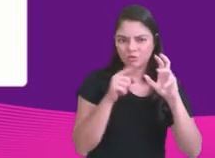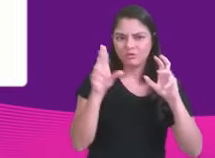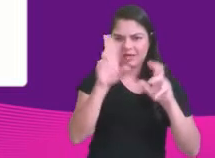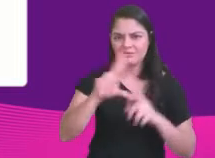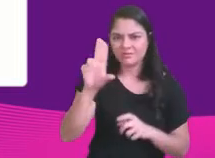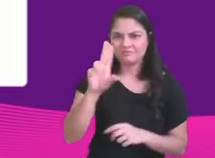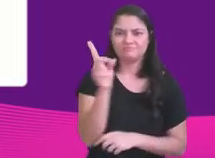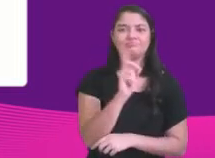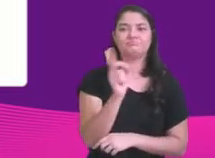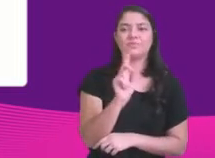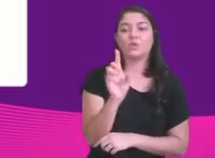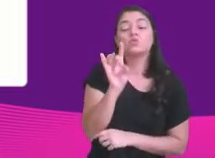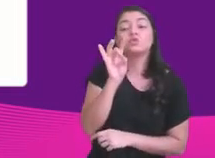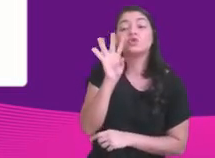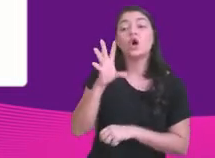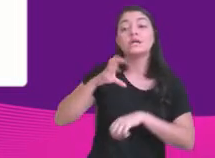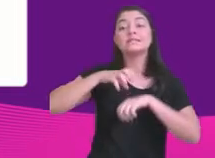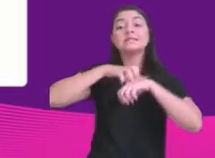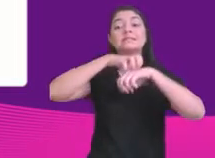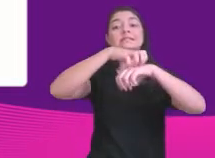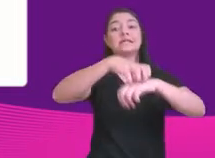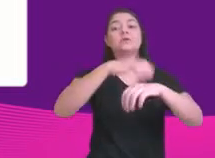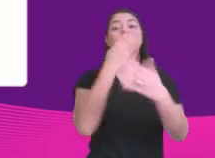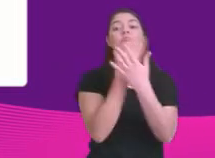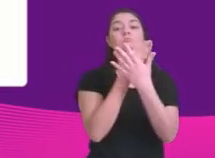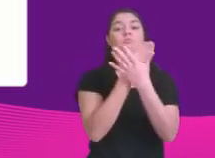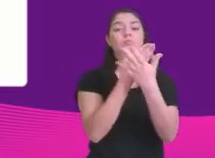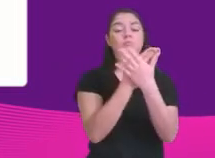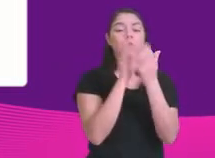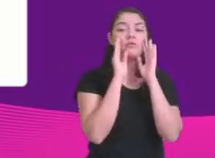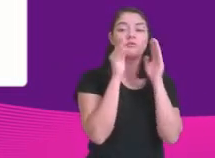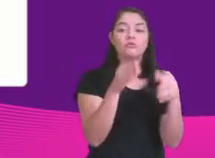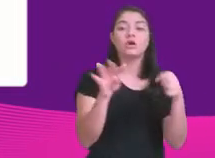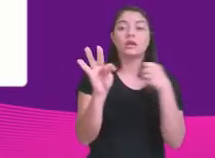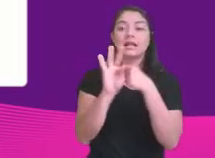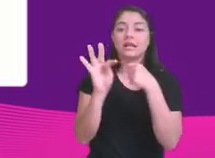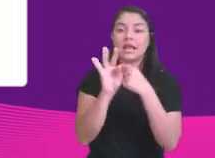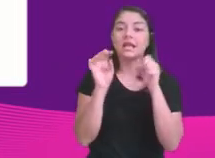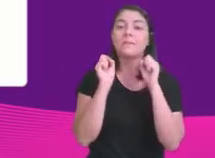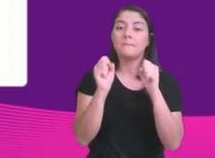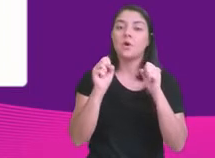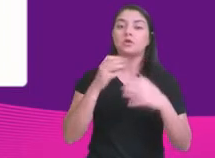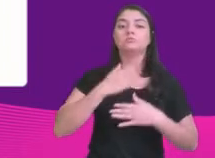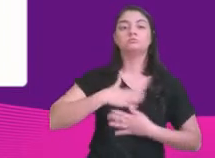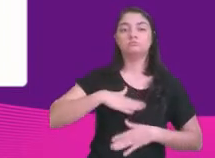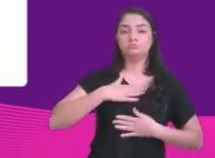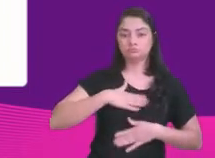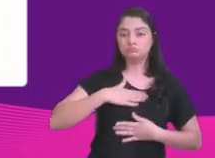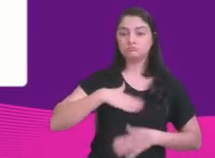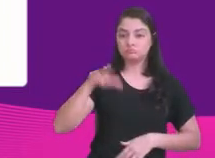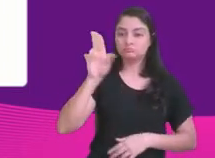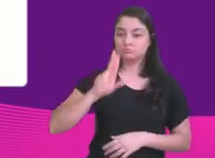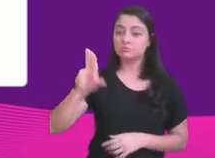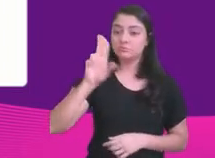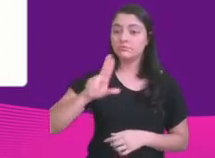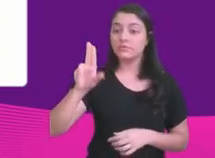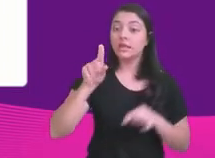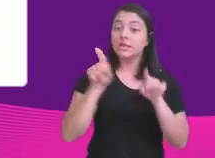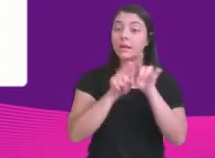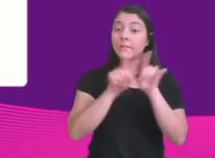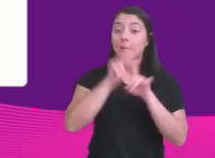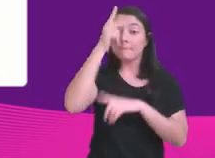especializados, em centros onde a técnica pode ser executada com tranquilidade. e com pessoas que